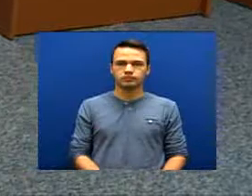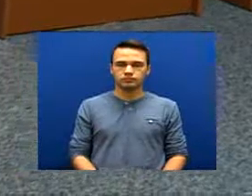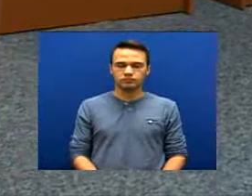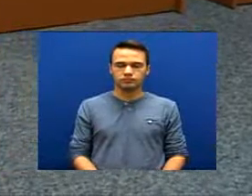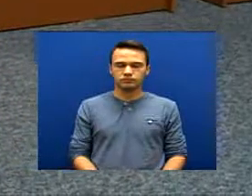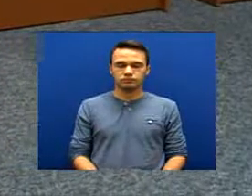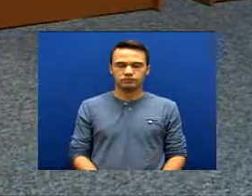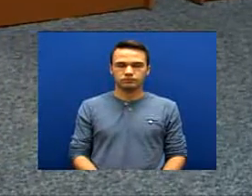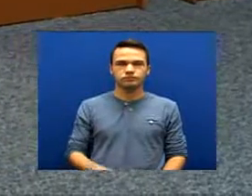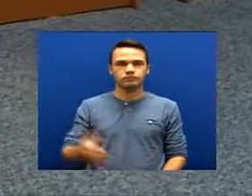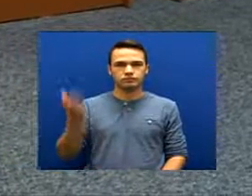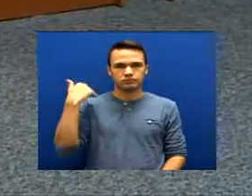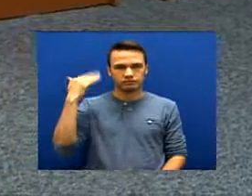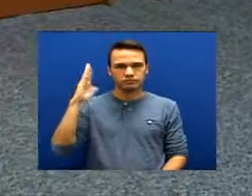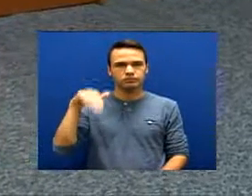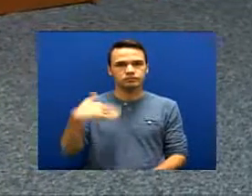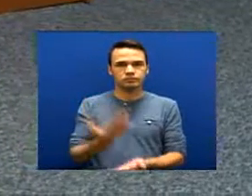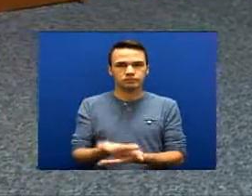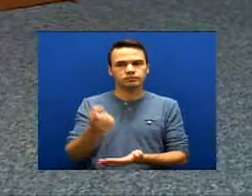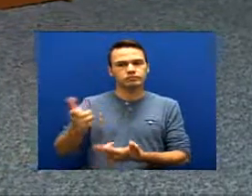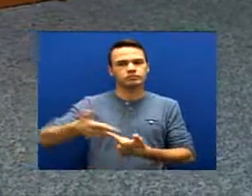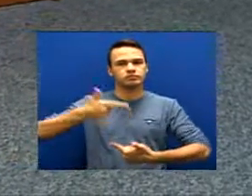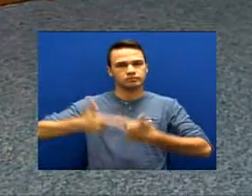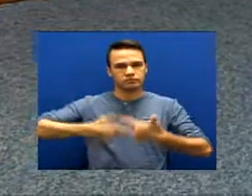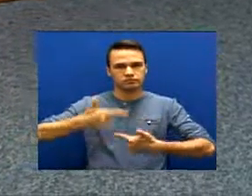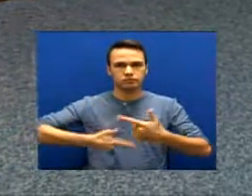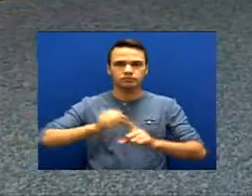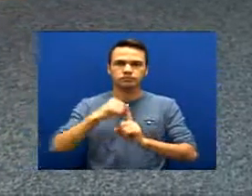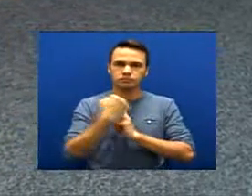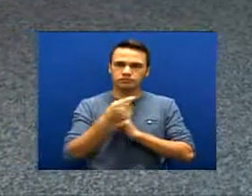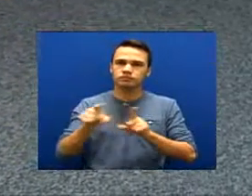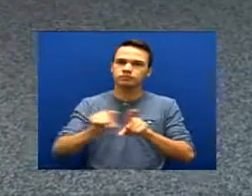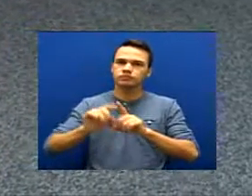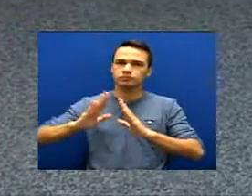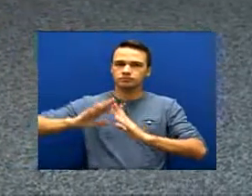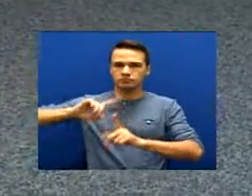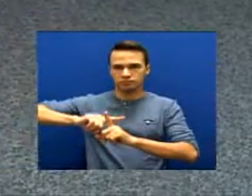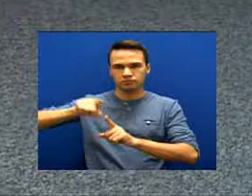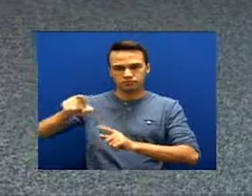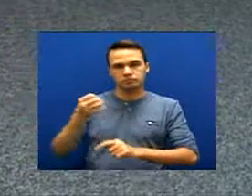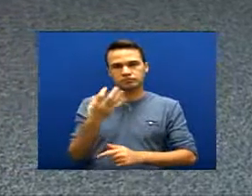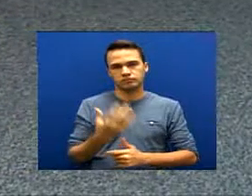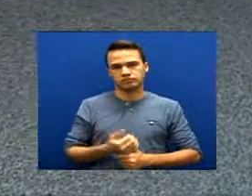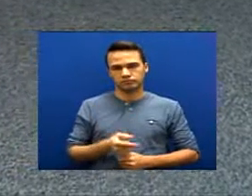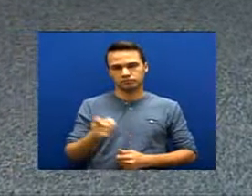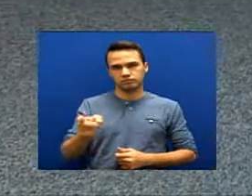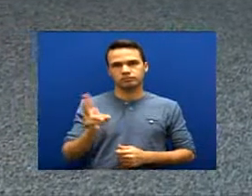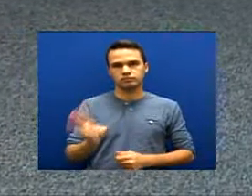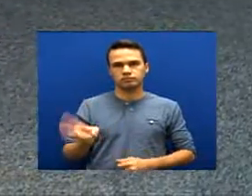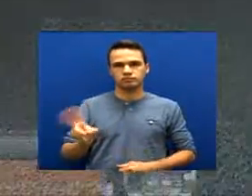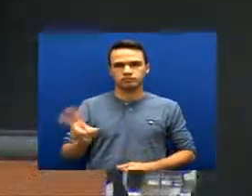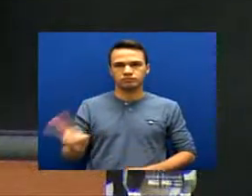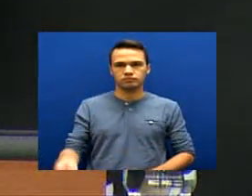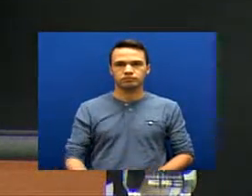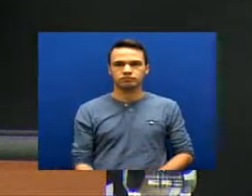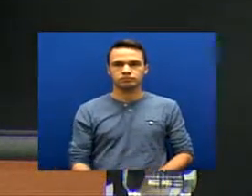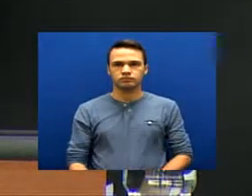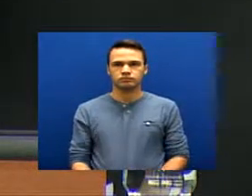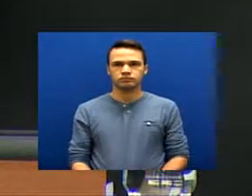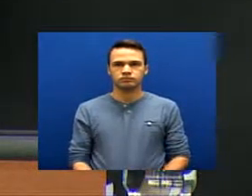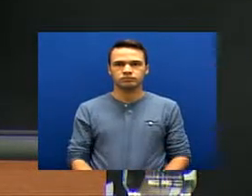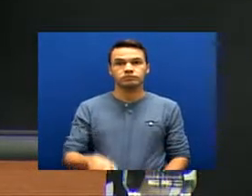pela história que ele tem, por onde esse homem já passou, mas que eu tive o privilégio de conhecer ano passado, né?